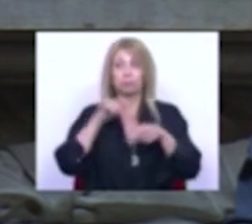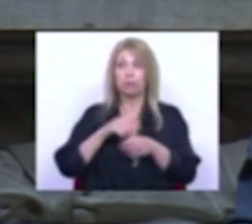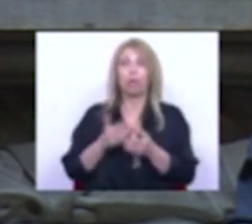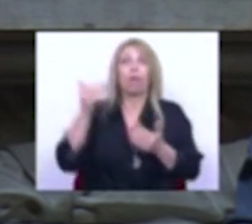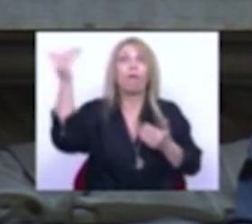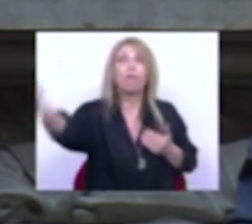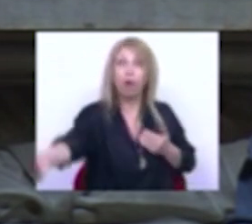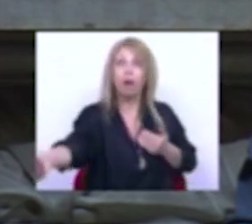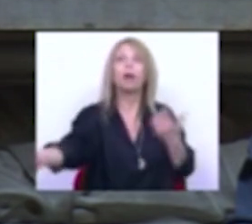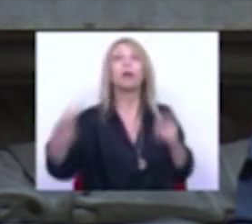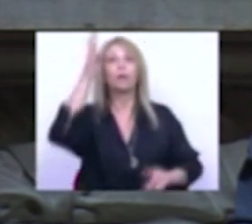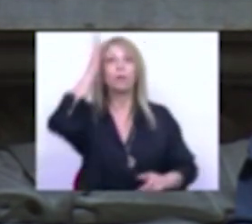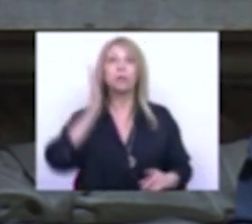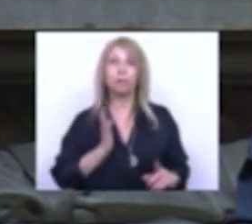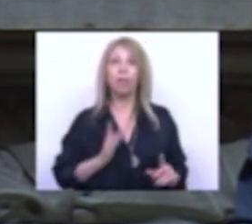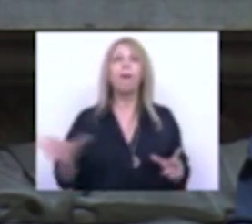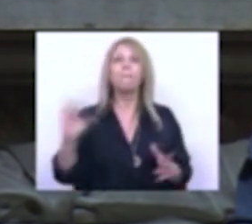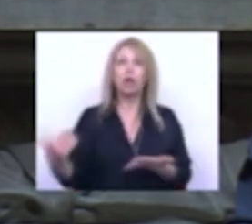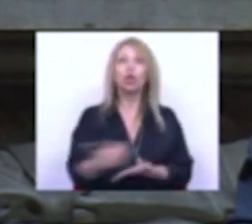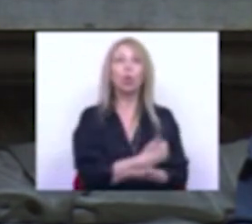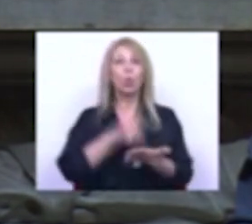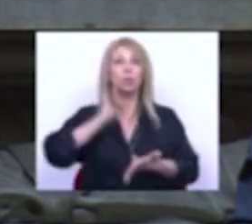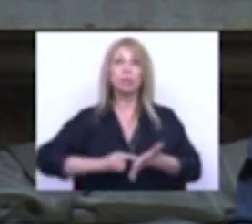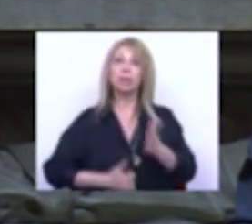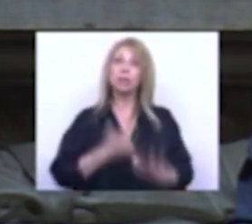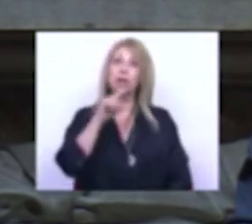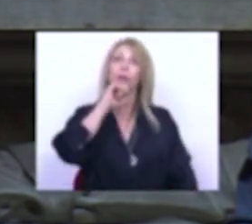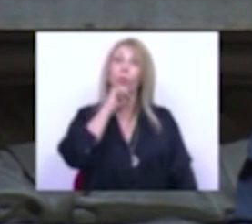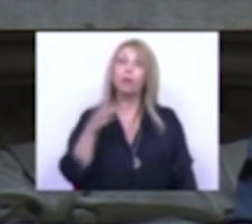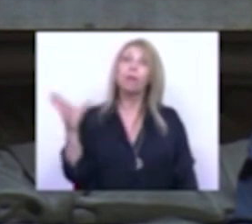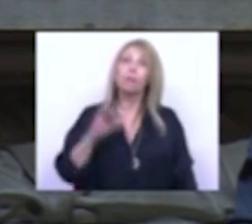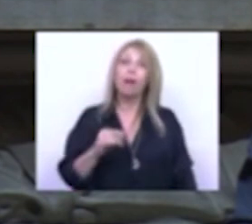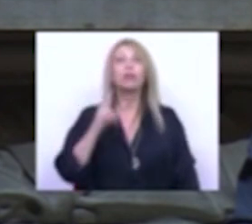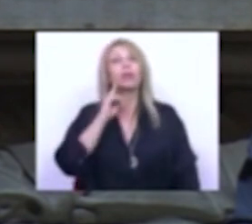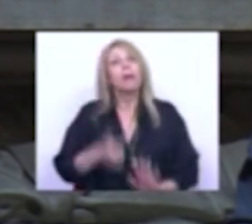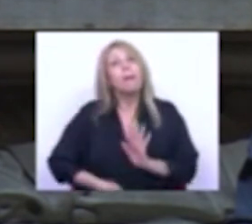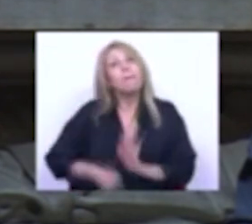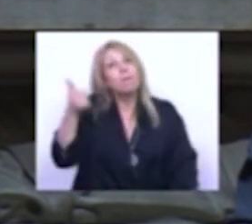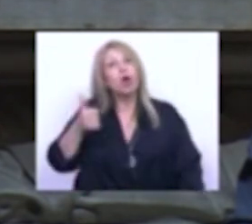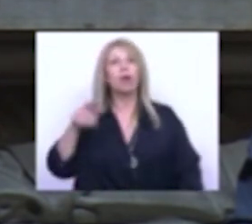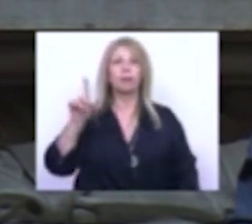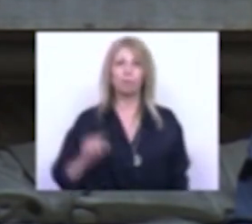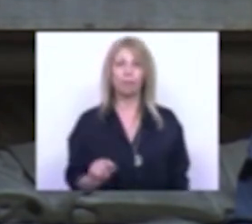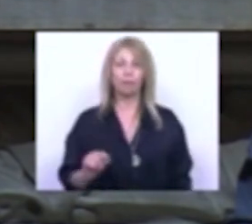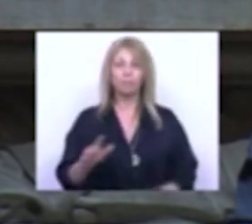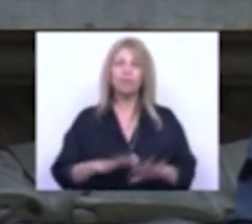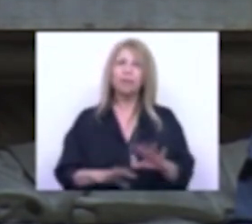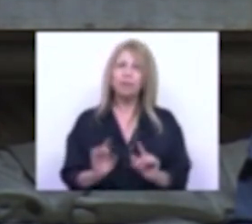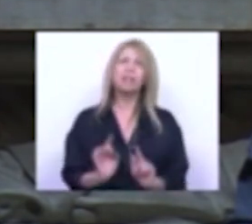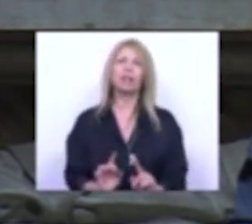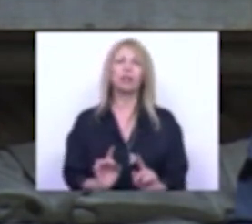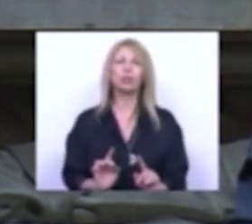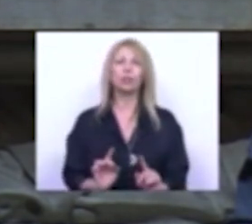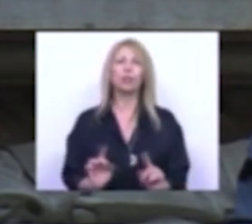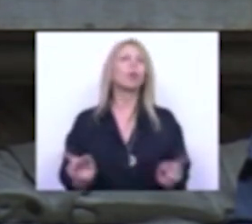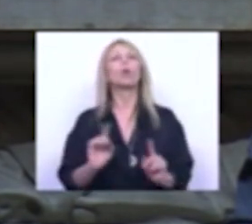mais meios imprescindíveis para poderem sê-lo também mais e melhor. E fazer isto não é ser-se